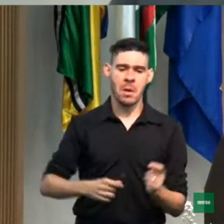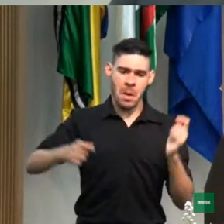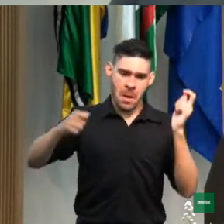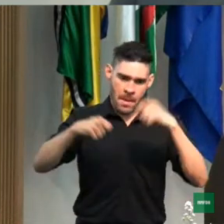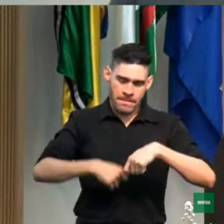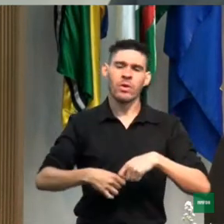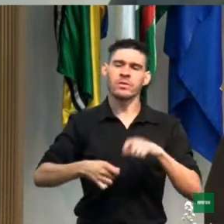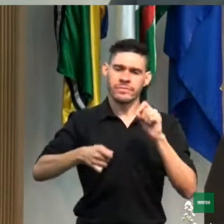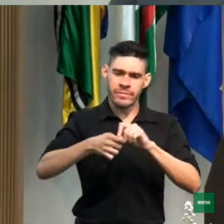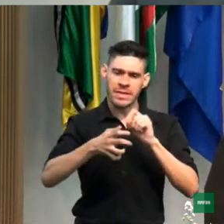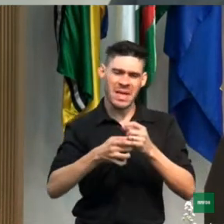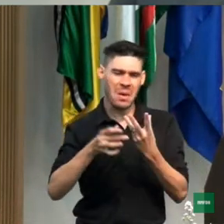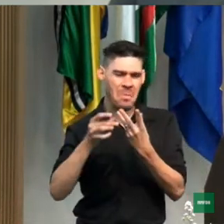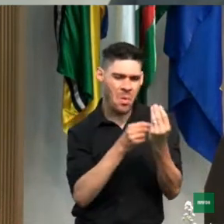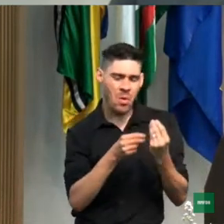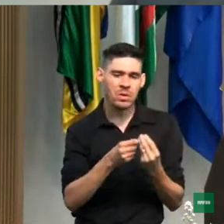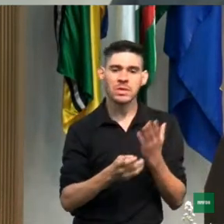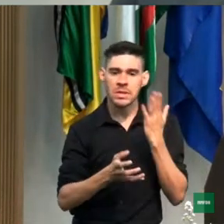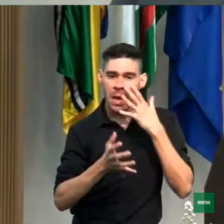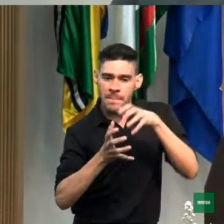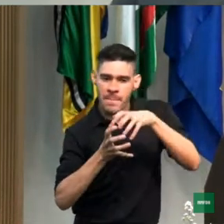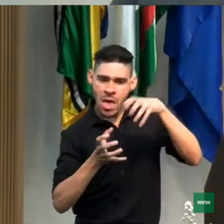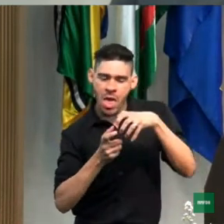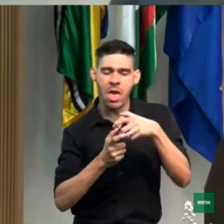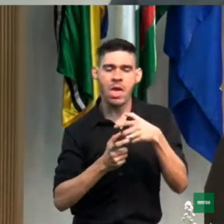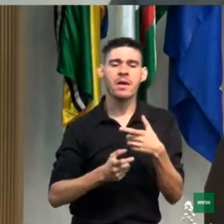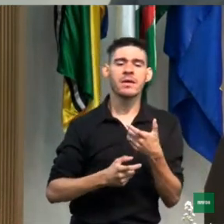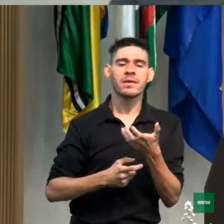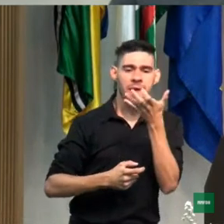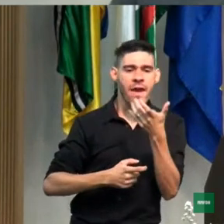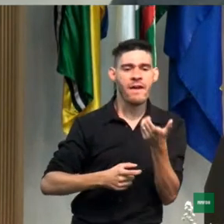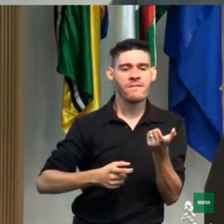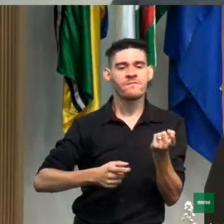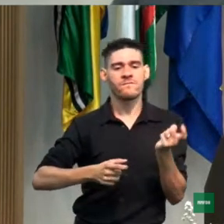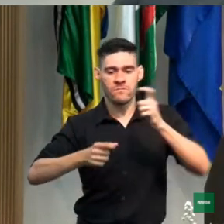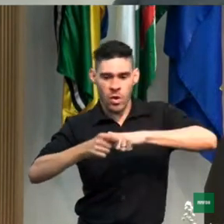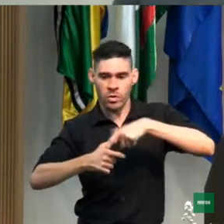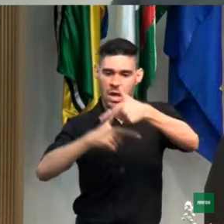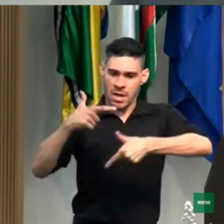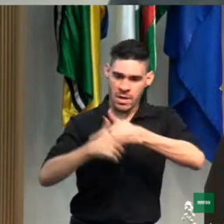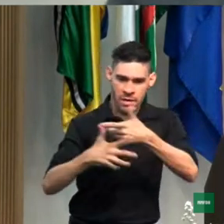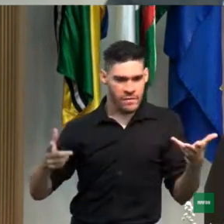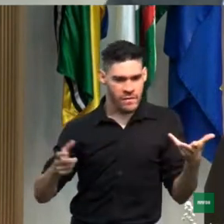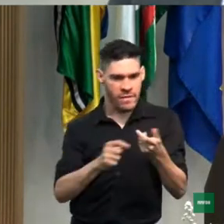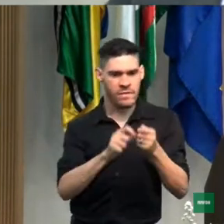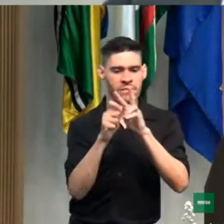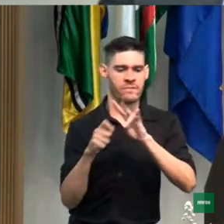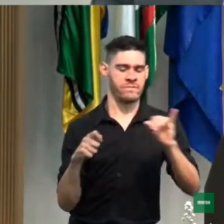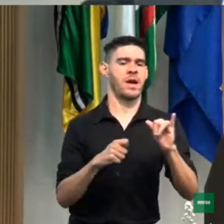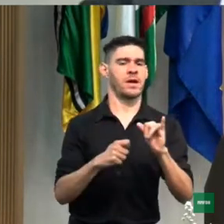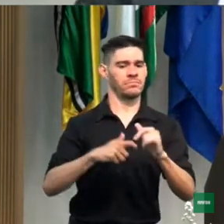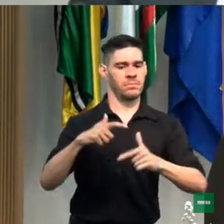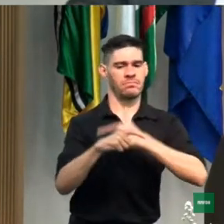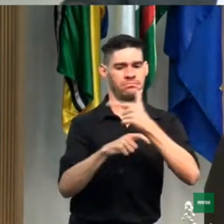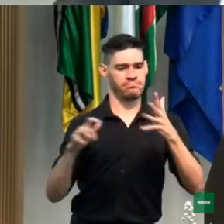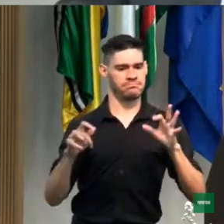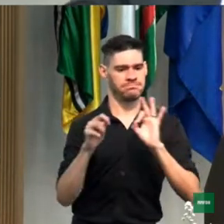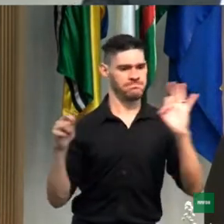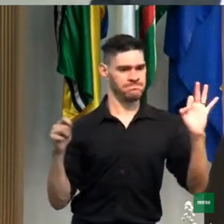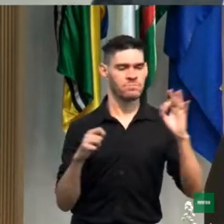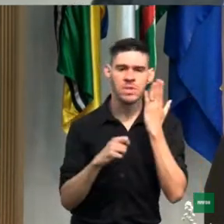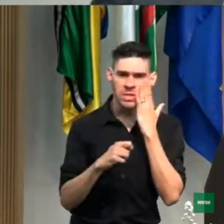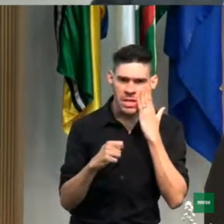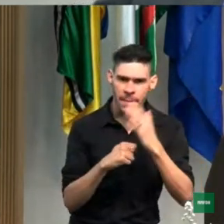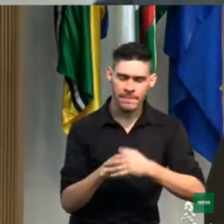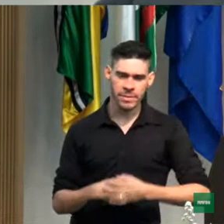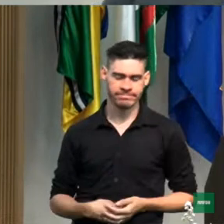muito idoso querendo voltar para o mercado de trabalho, que seriam grandes servidores lá para vocês, grandes empregados lá, grandes produtores? Vem